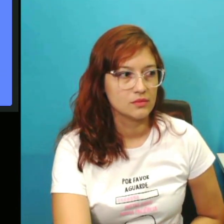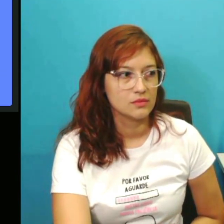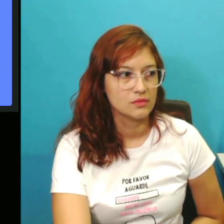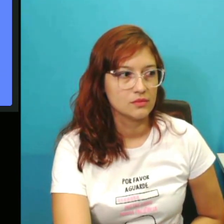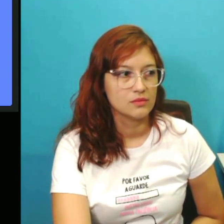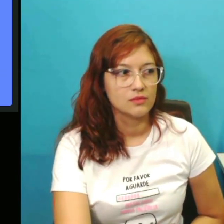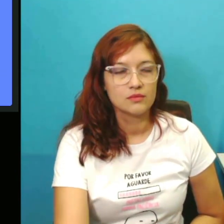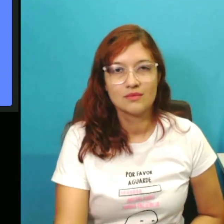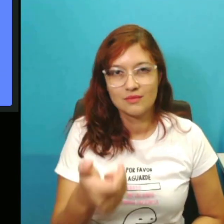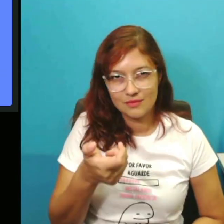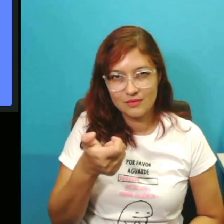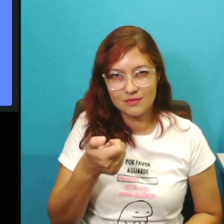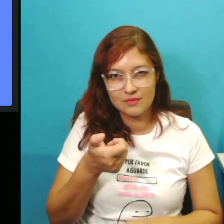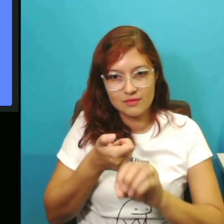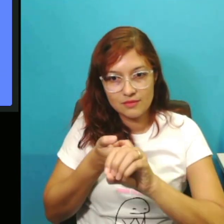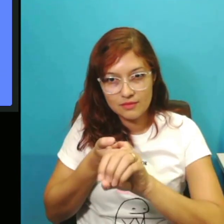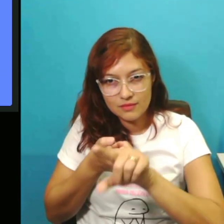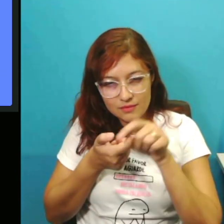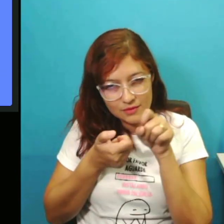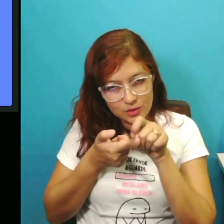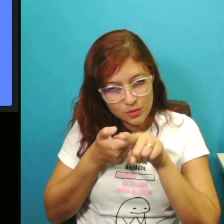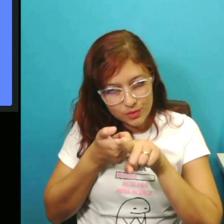E esse é o laser